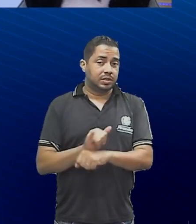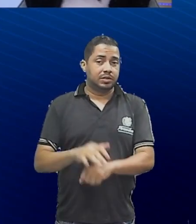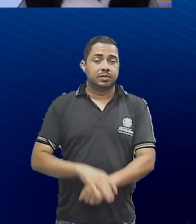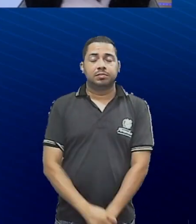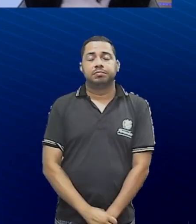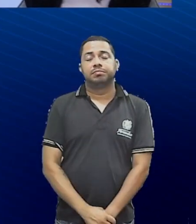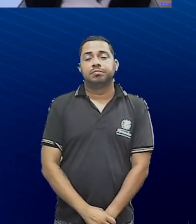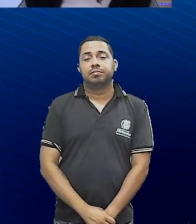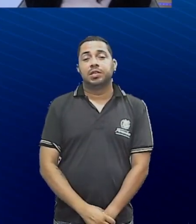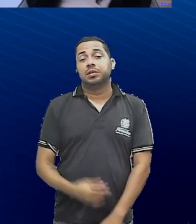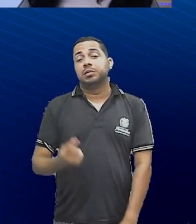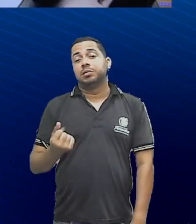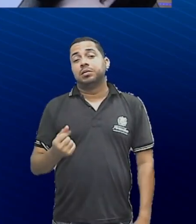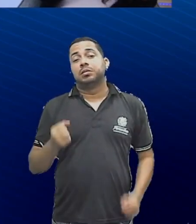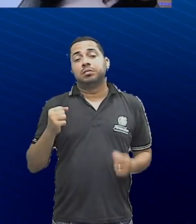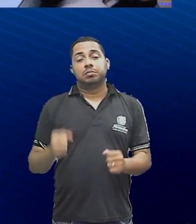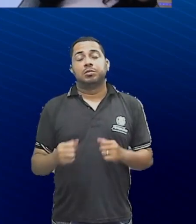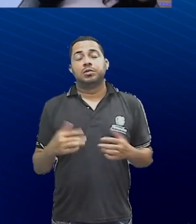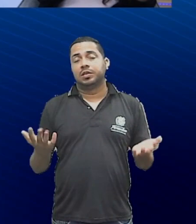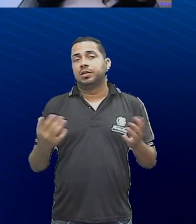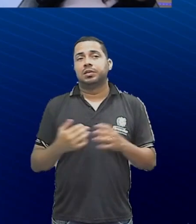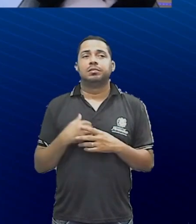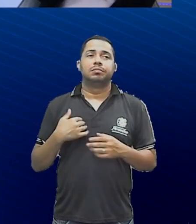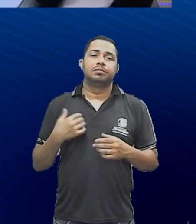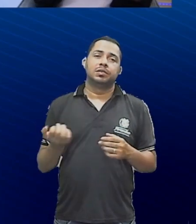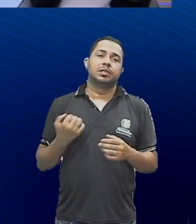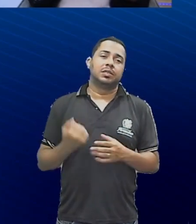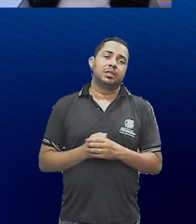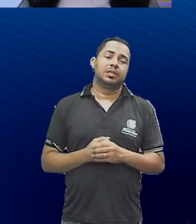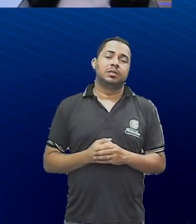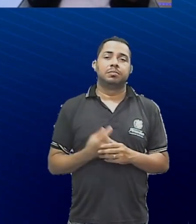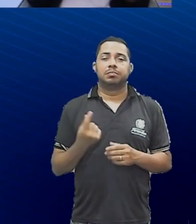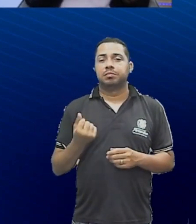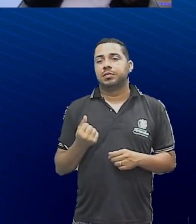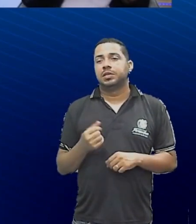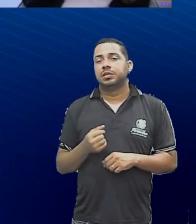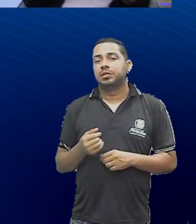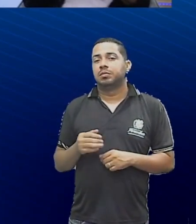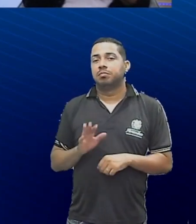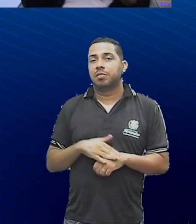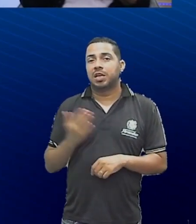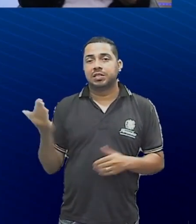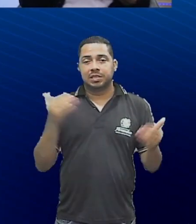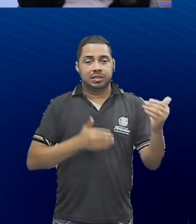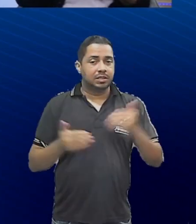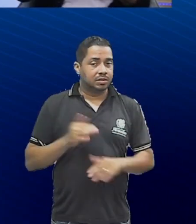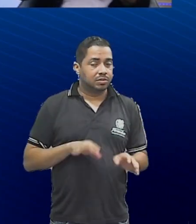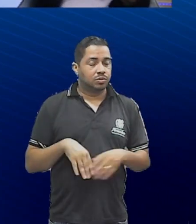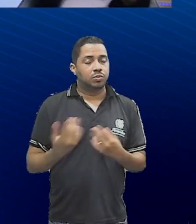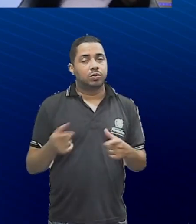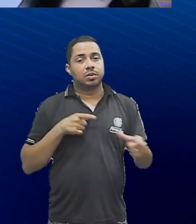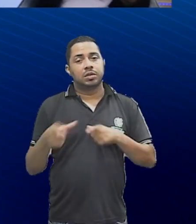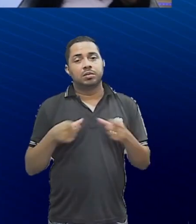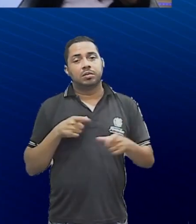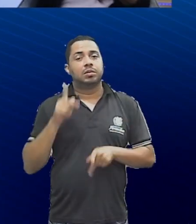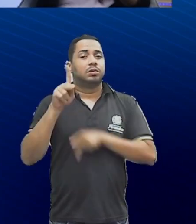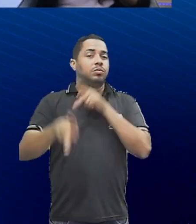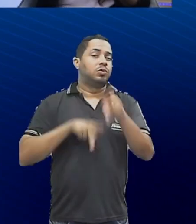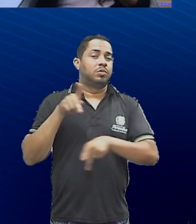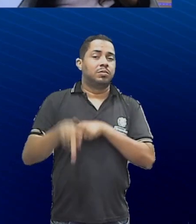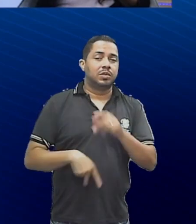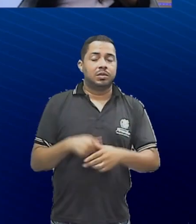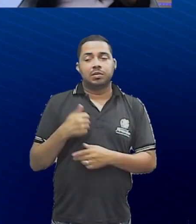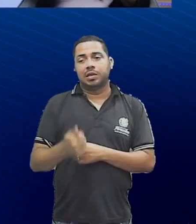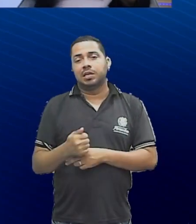O preço pode ser, eu quero um preço mais acessível. Não, eu vou trabalhar com o preço de um público A.